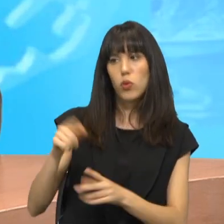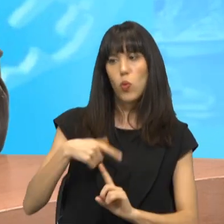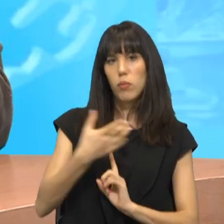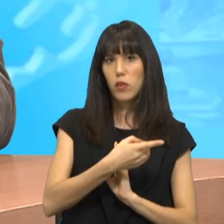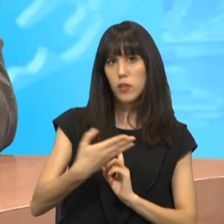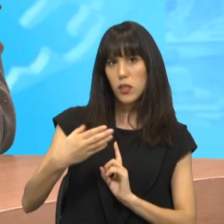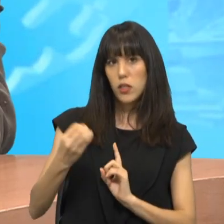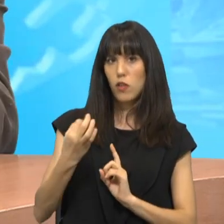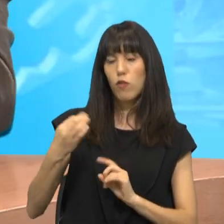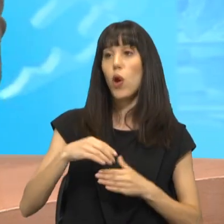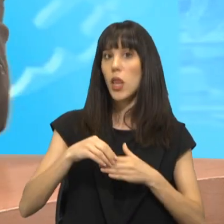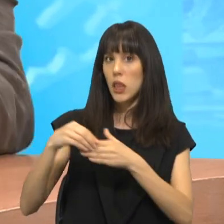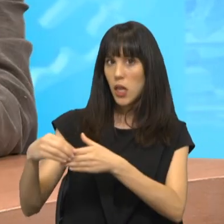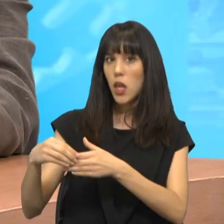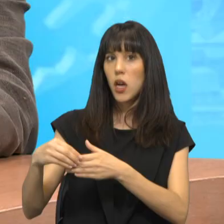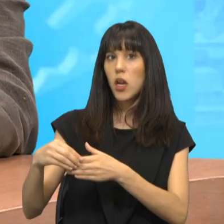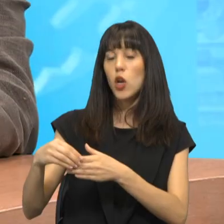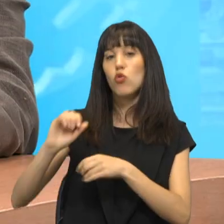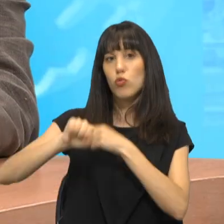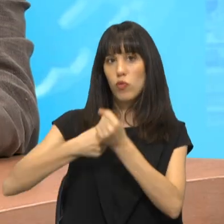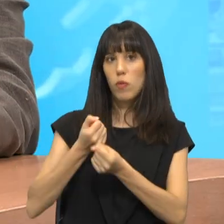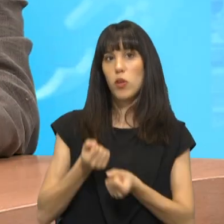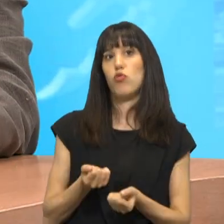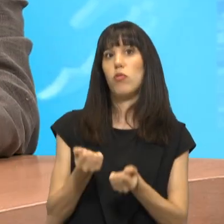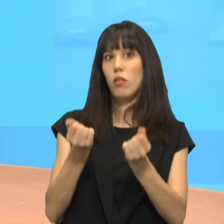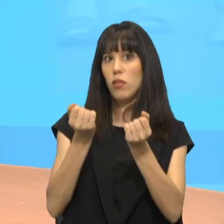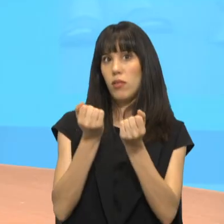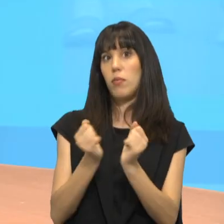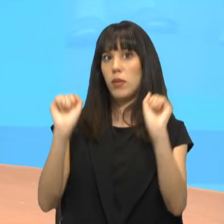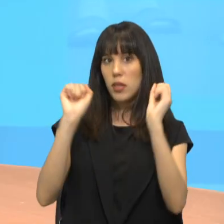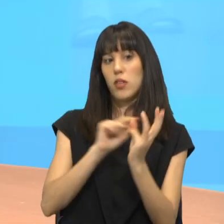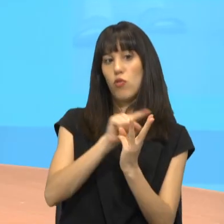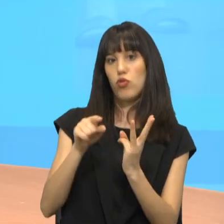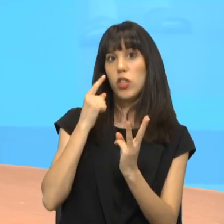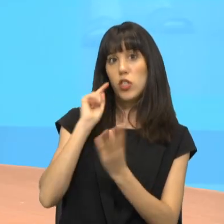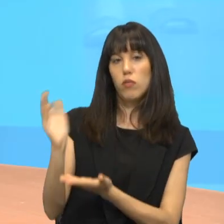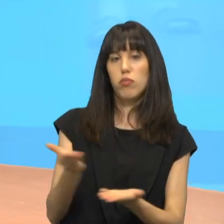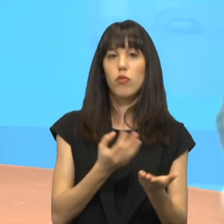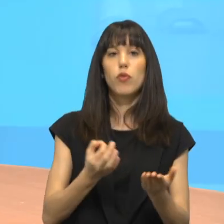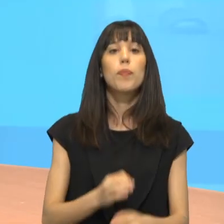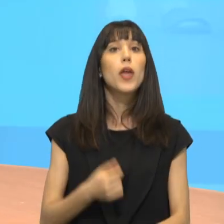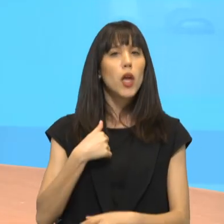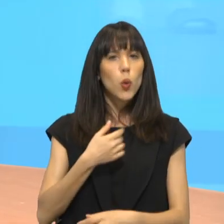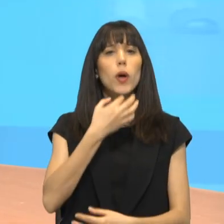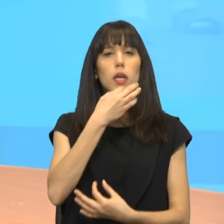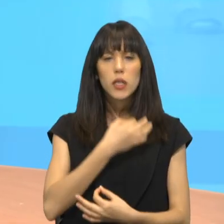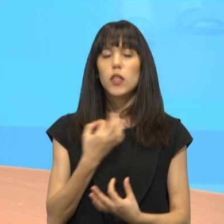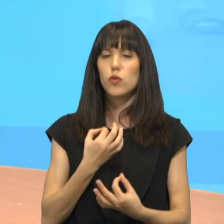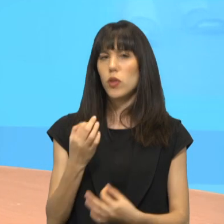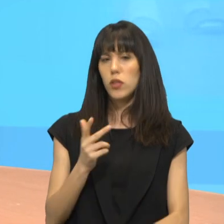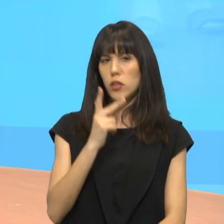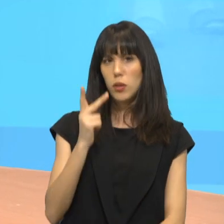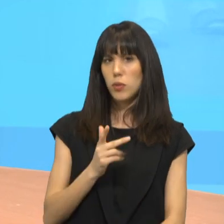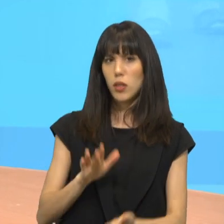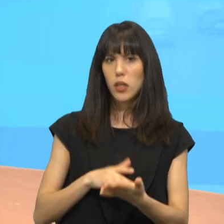os líderes dos 3 grandes movimentos de libertação. Sem dúvida nenhuma, acredito na linha com as